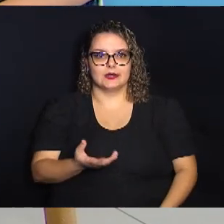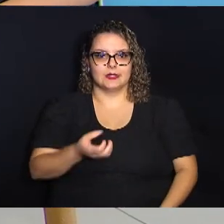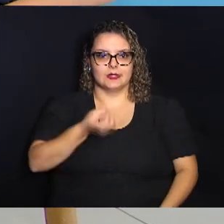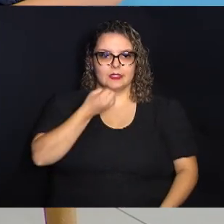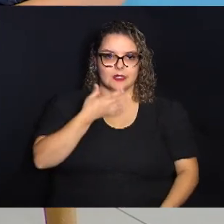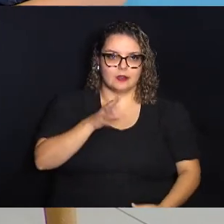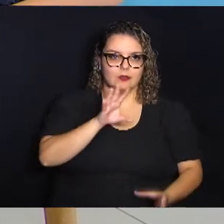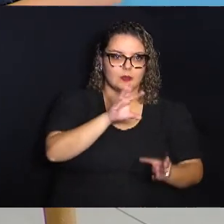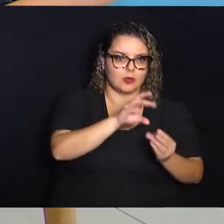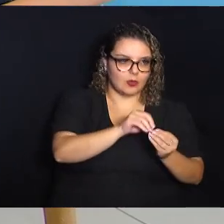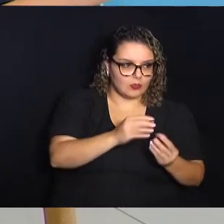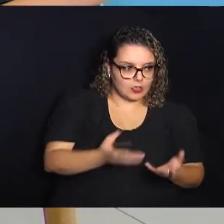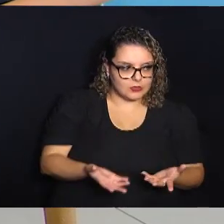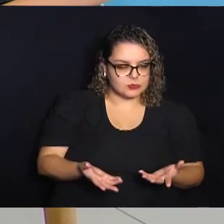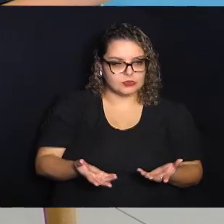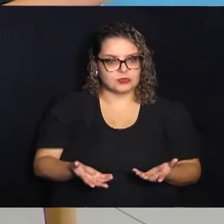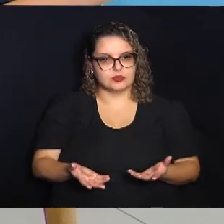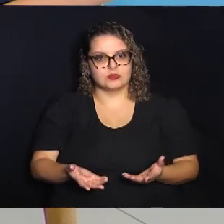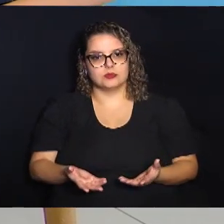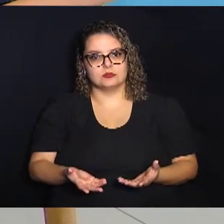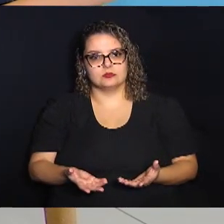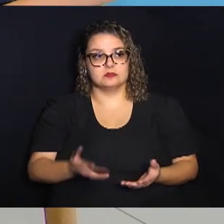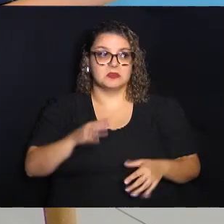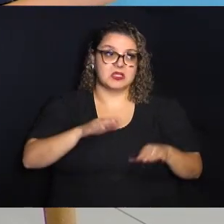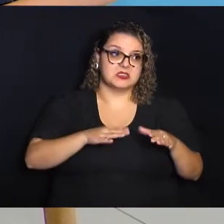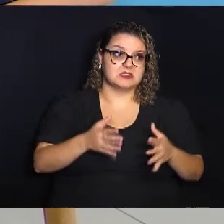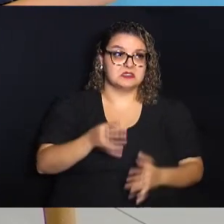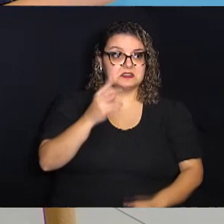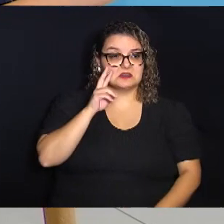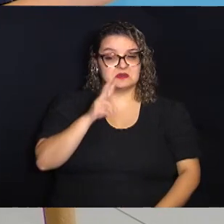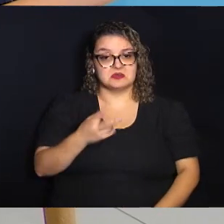pena pegar aquele resumo?